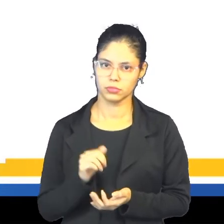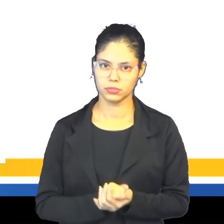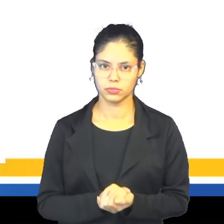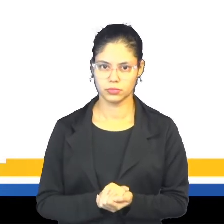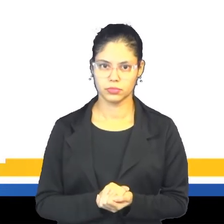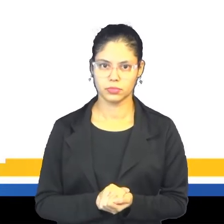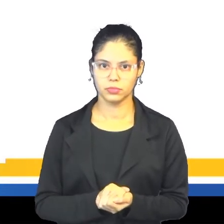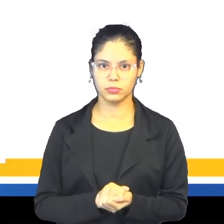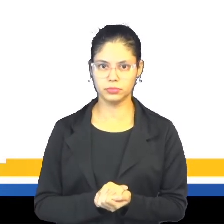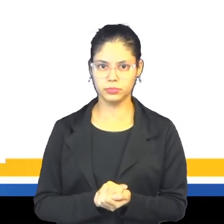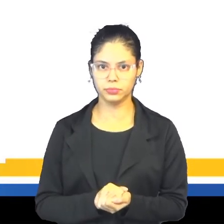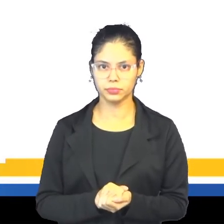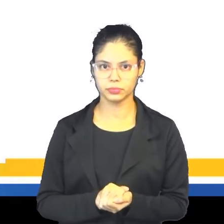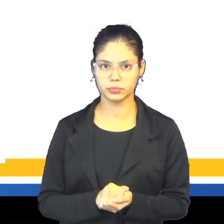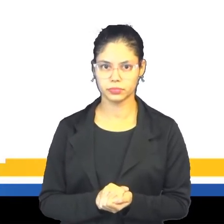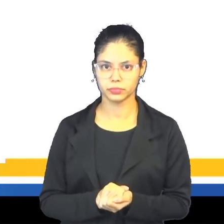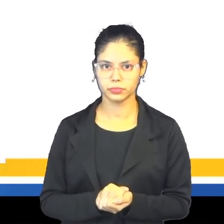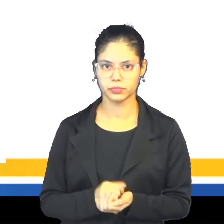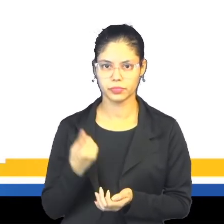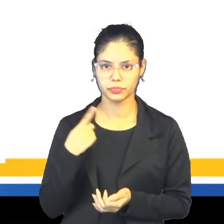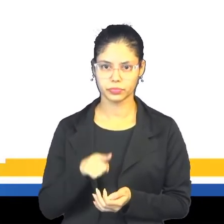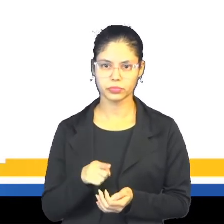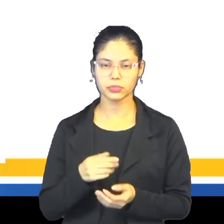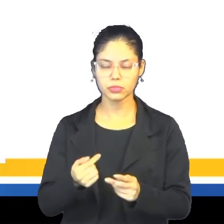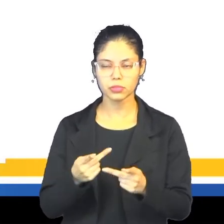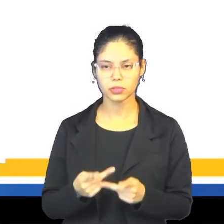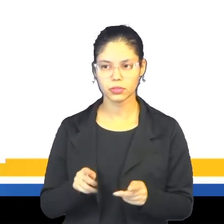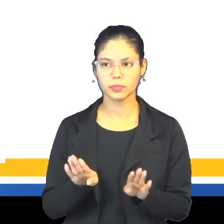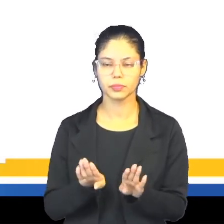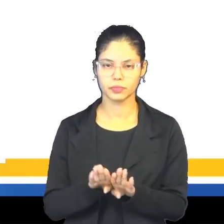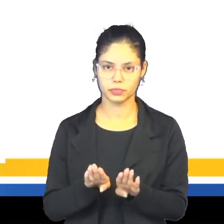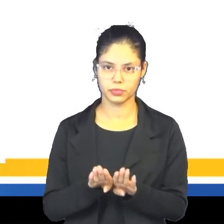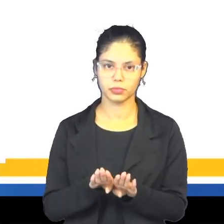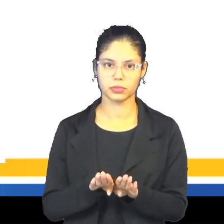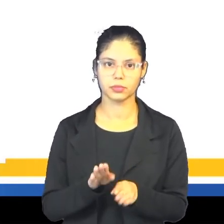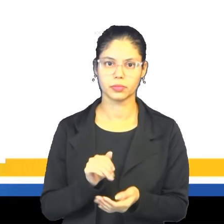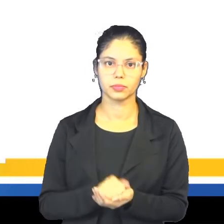boda? Ou seja, quem você vai convidar para o casamento? Né?